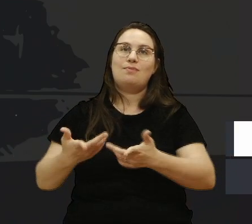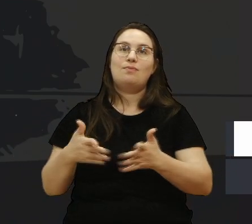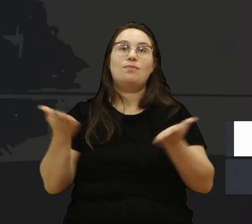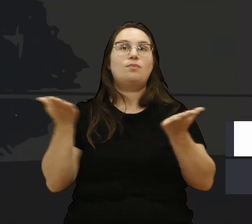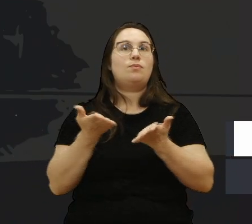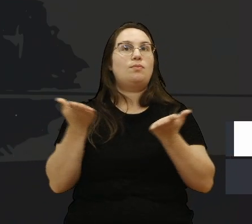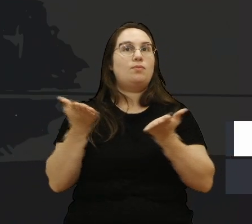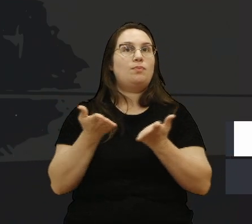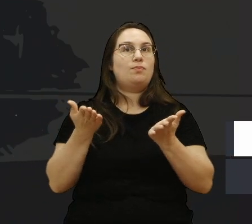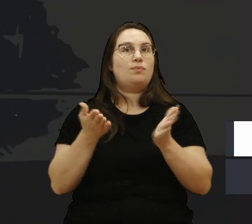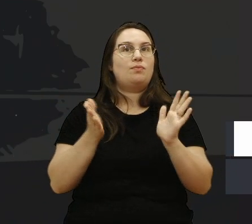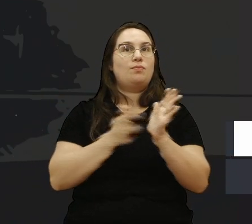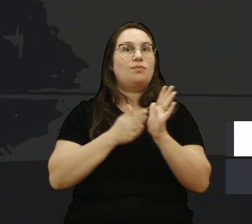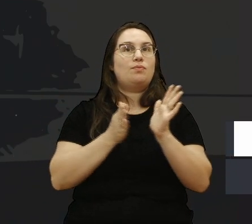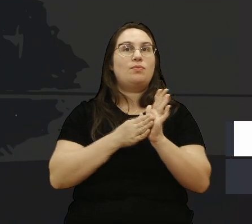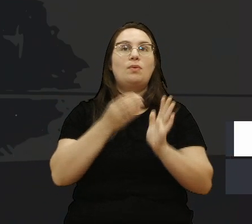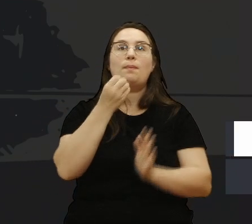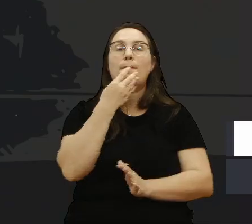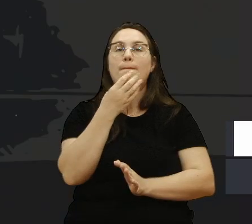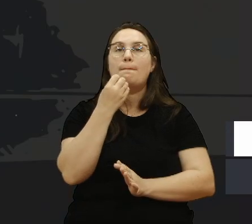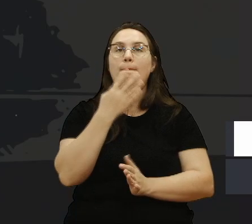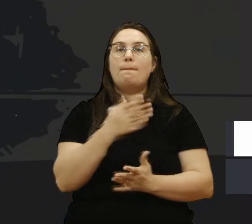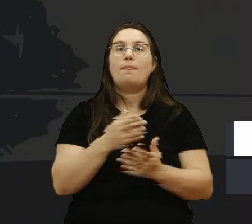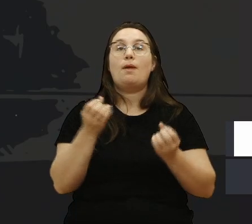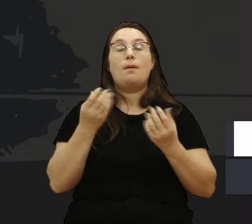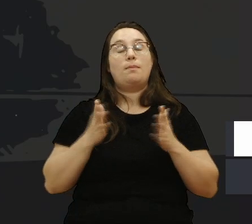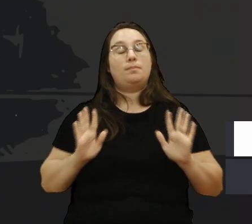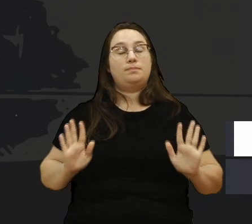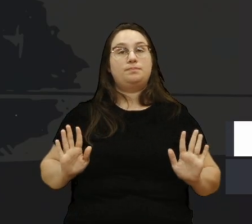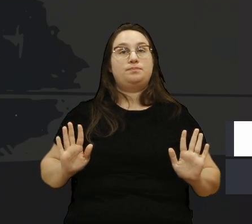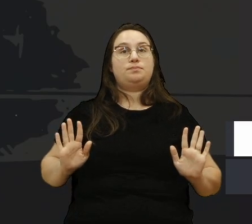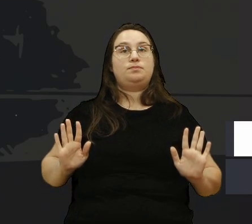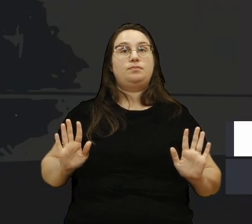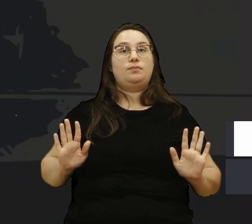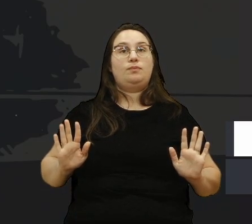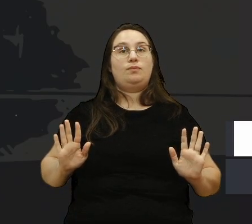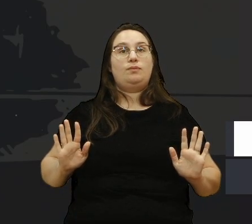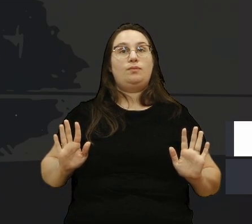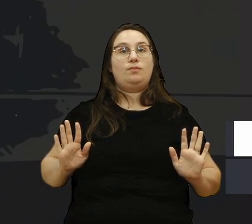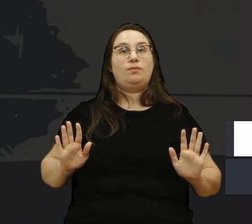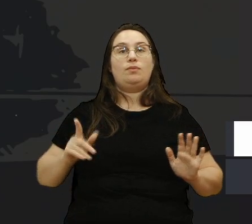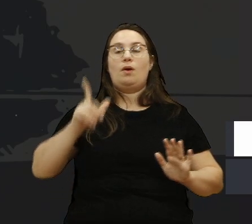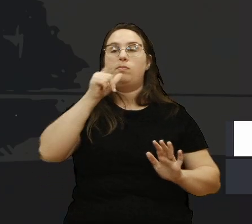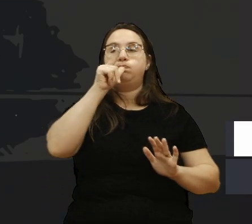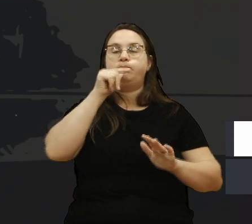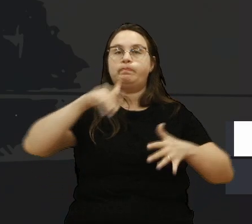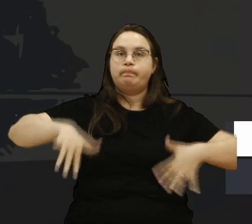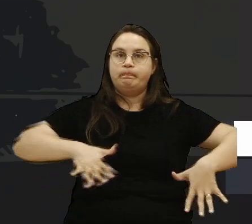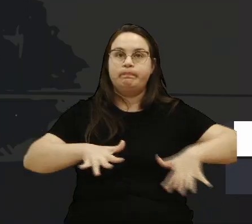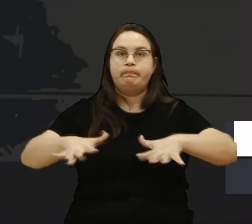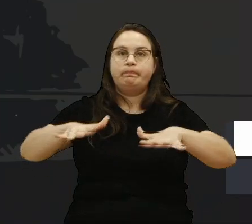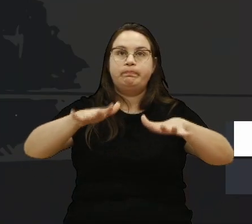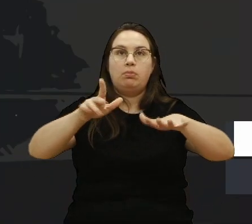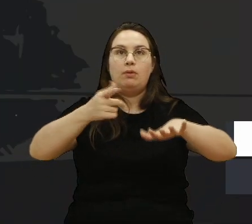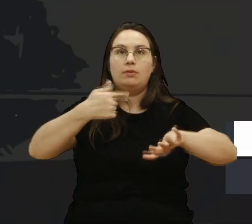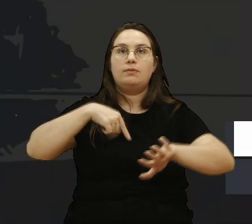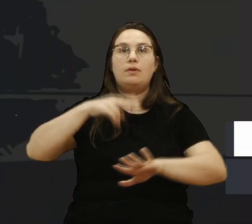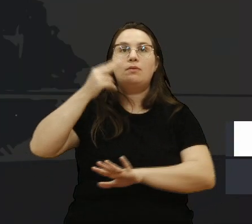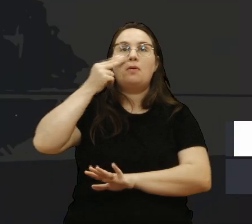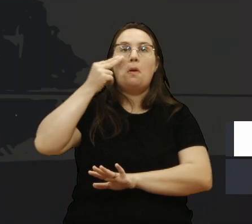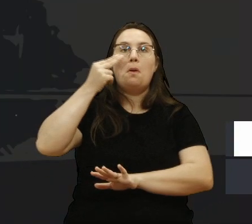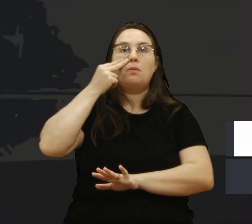vem a parte mais boa. E hoje? Bom, durante as enchentes, esse vereador que vos